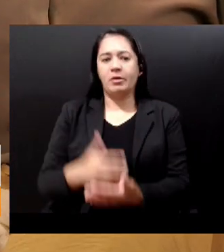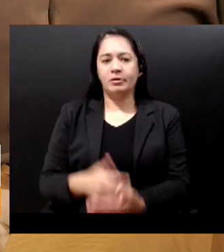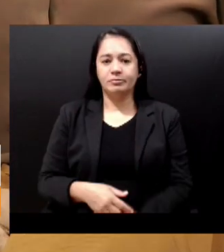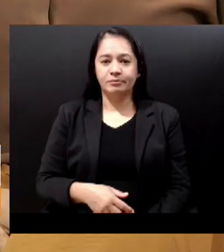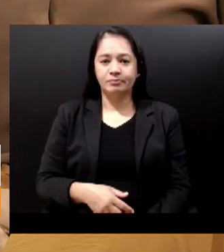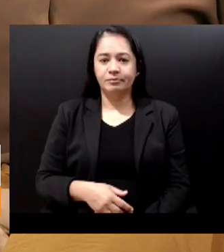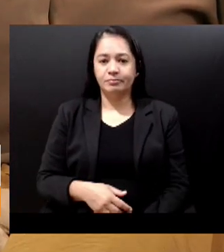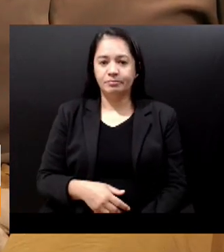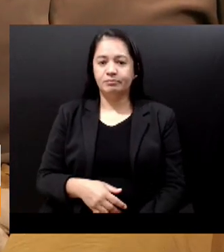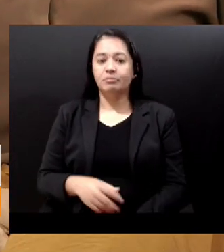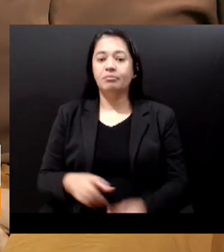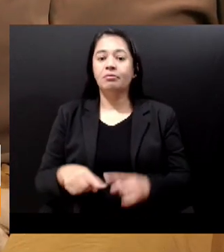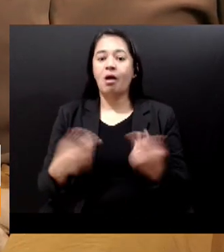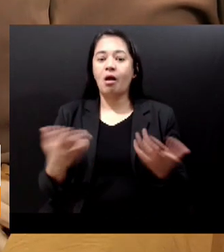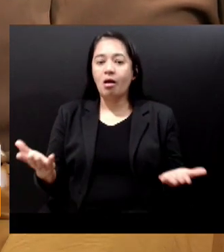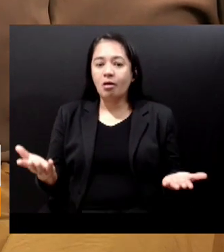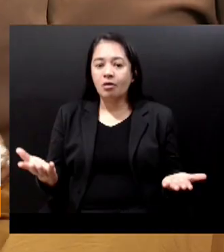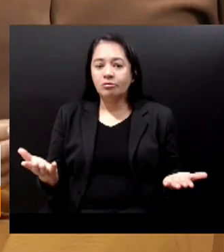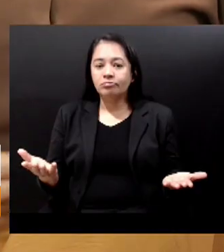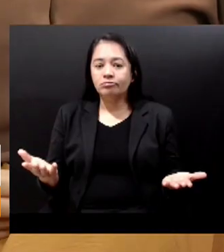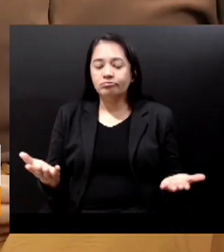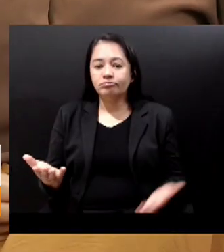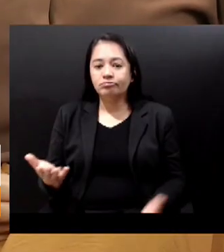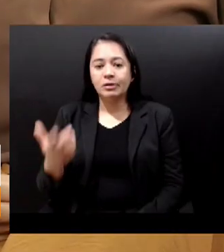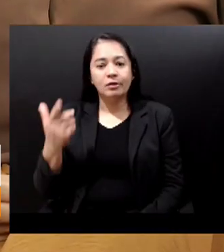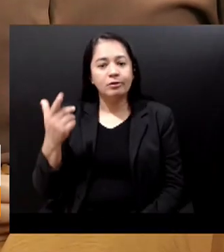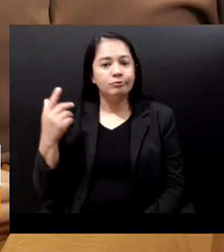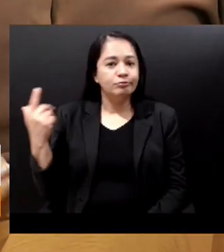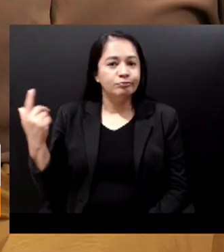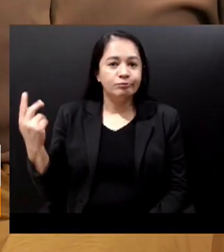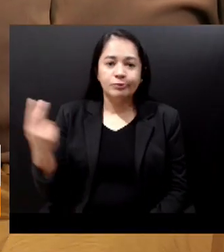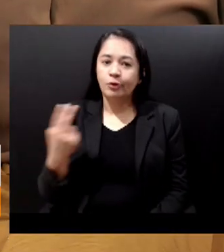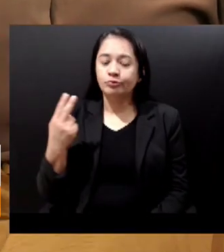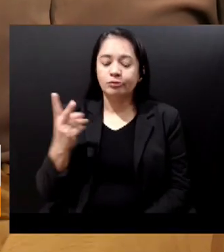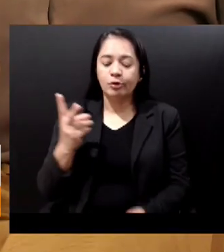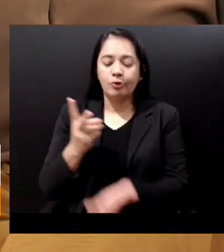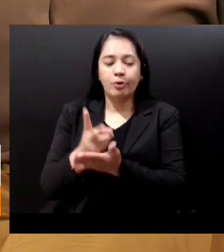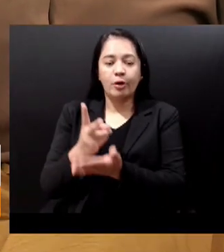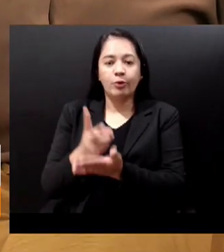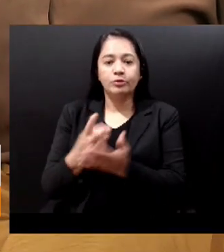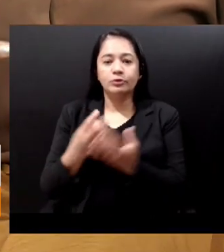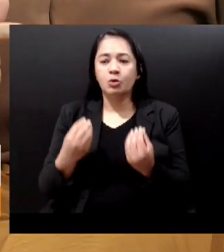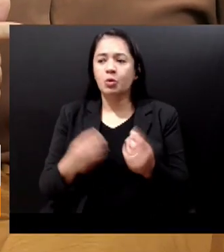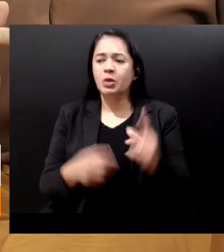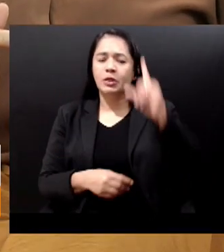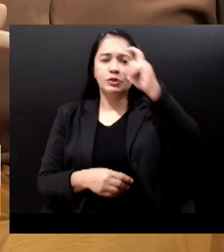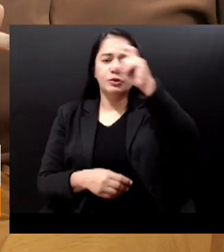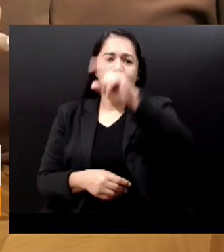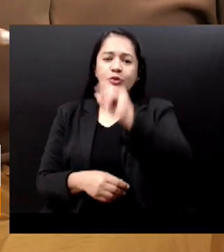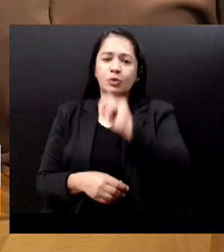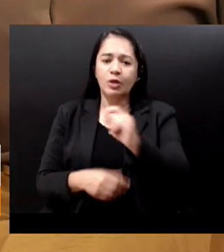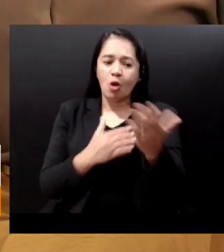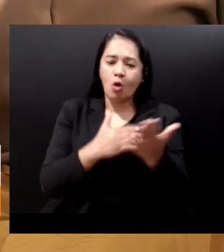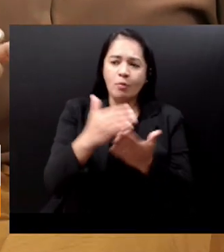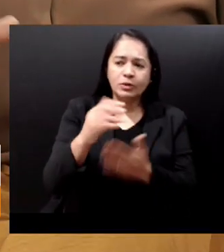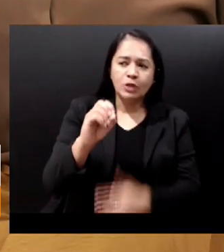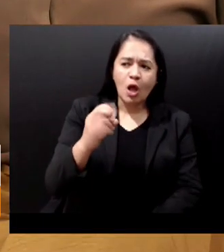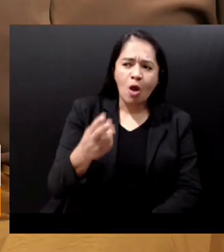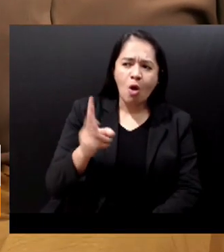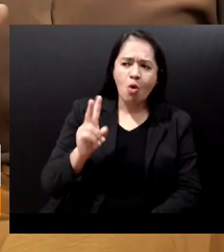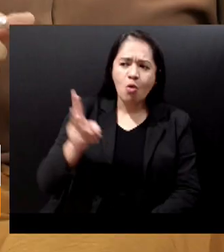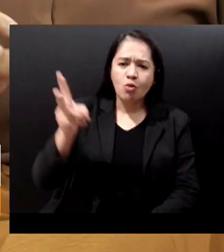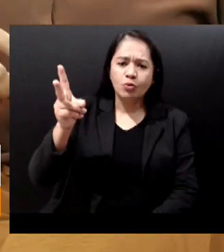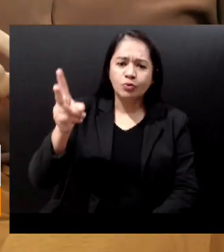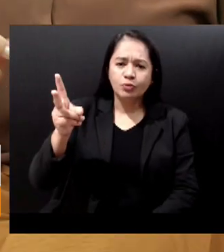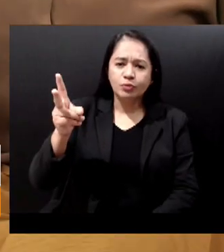aí a gente não consegue continuar. O que é mais difícil? Começar ou continuar? E onde